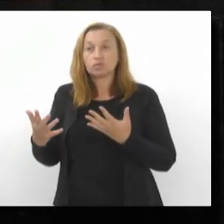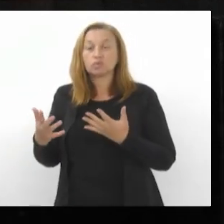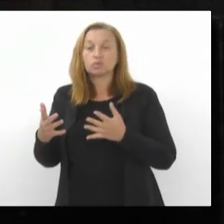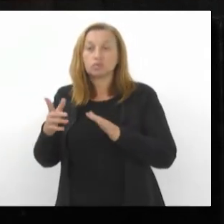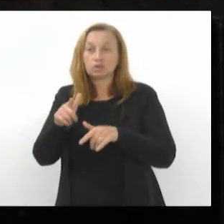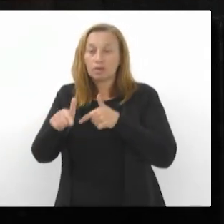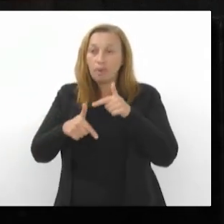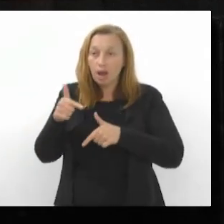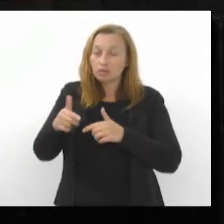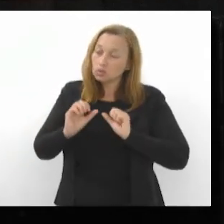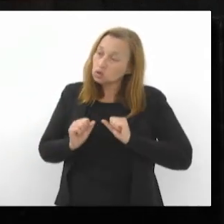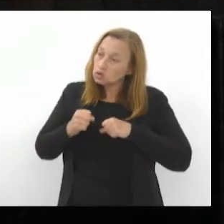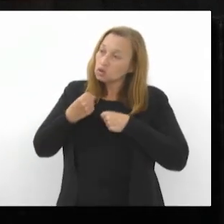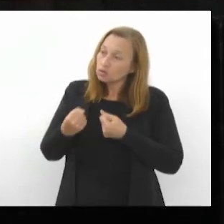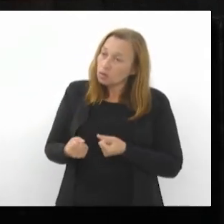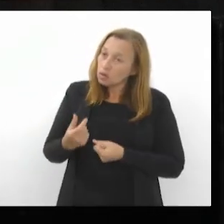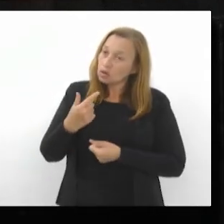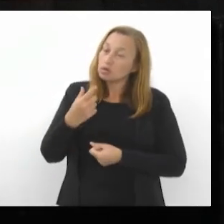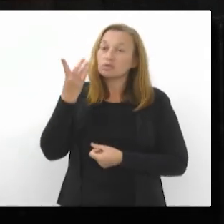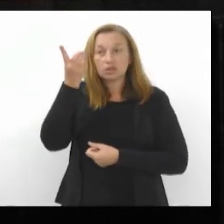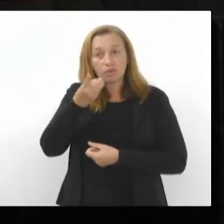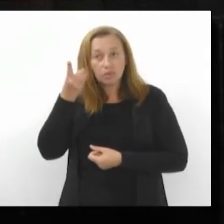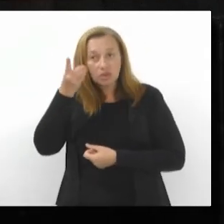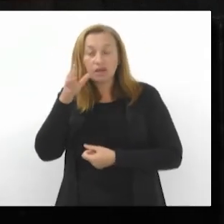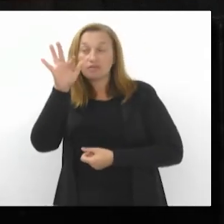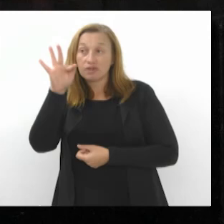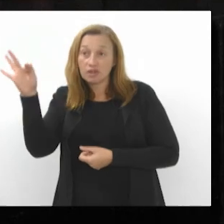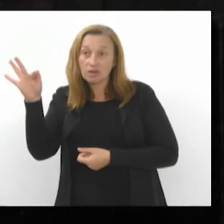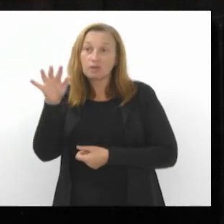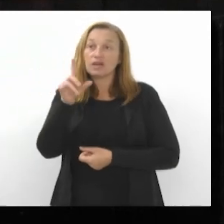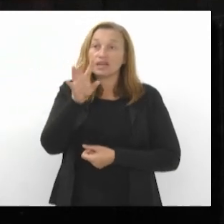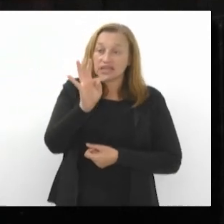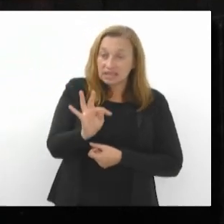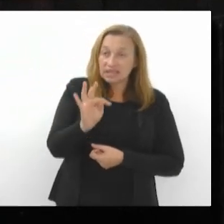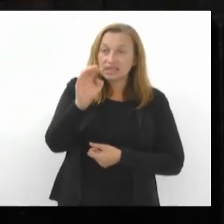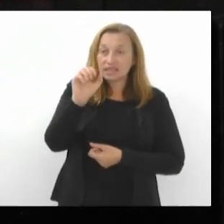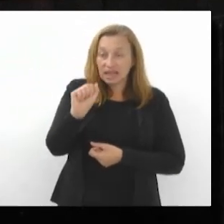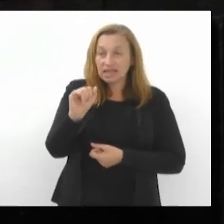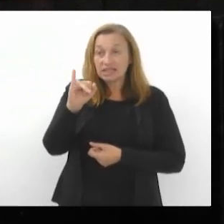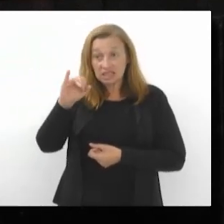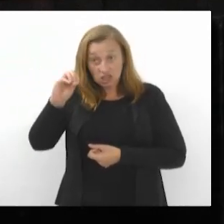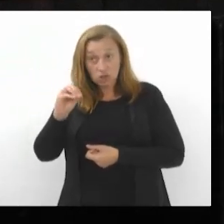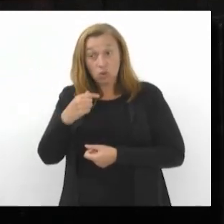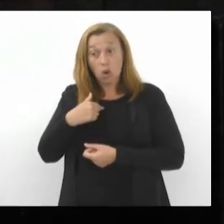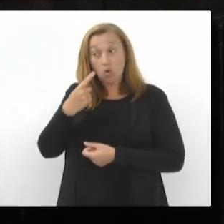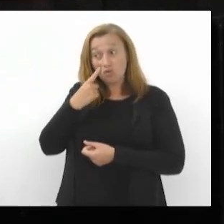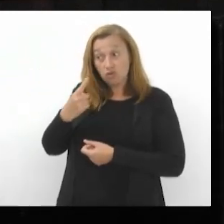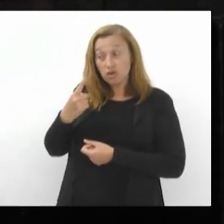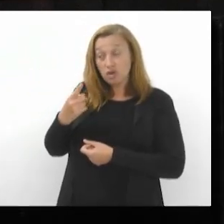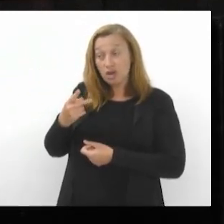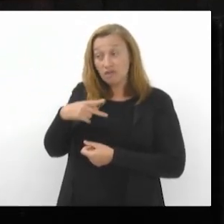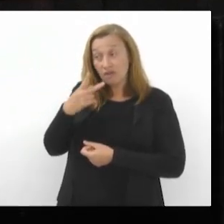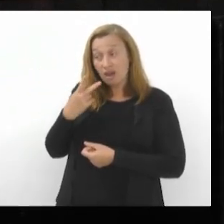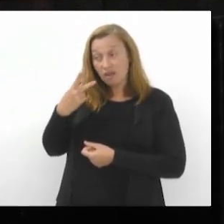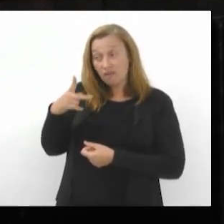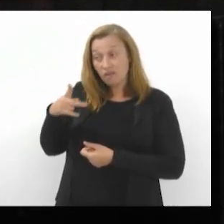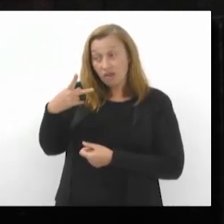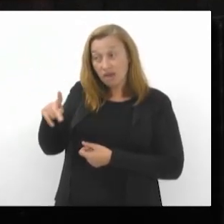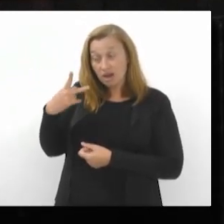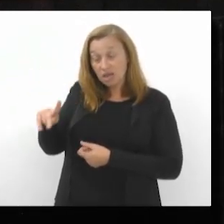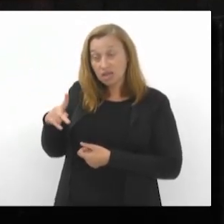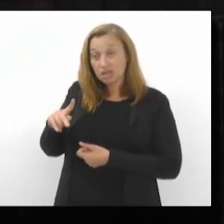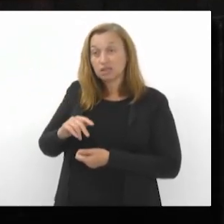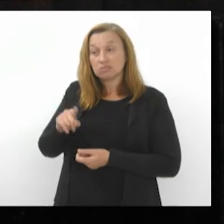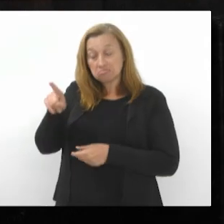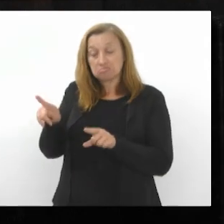esforço. E o deputado federal Tarcísio, eu vi um trecho da fala dele, que